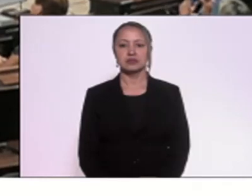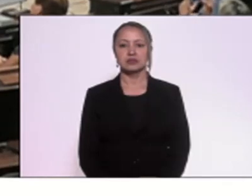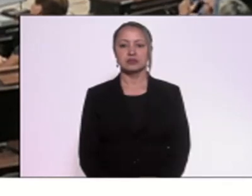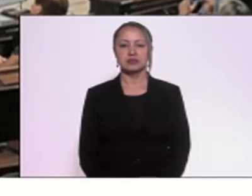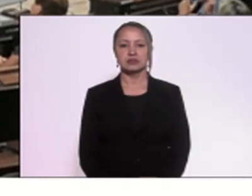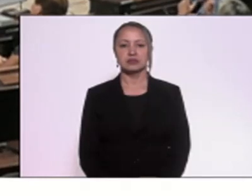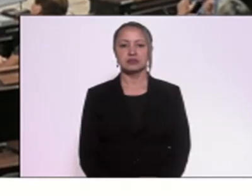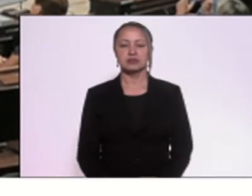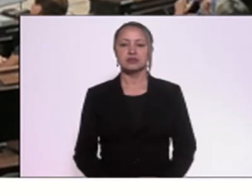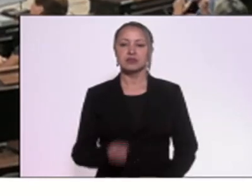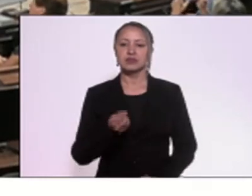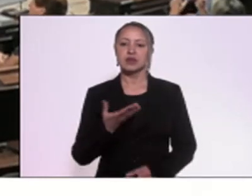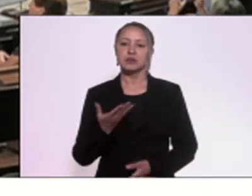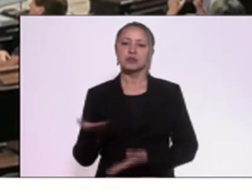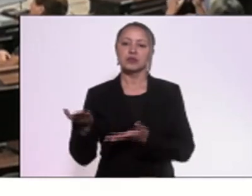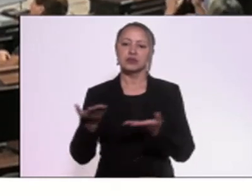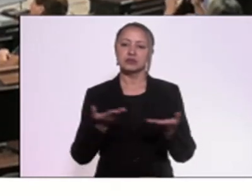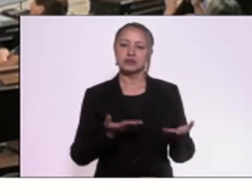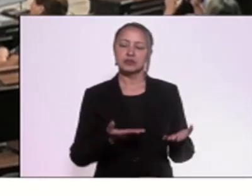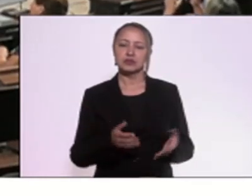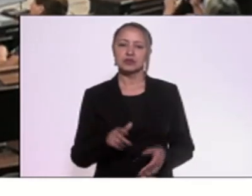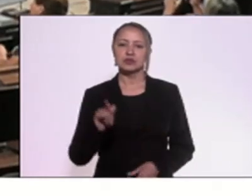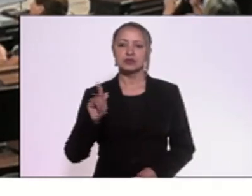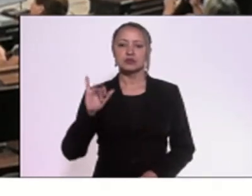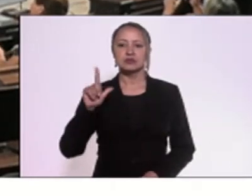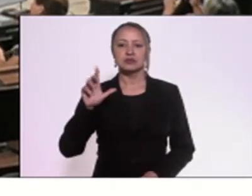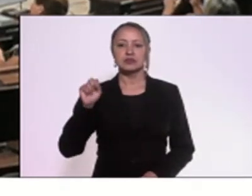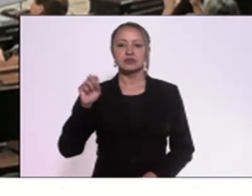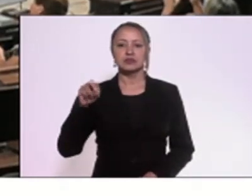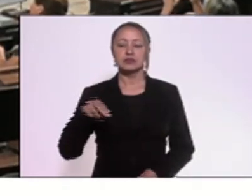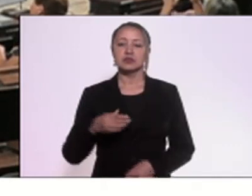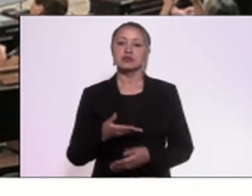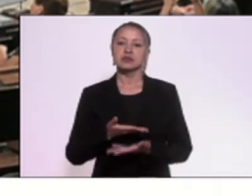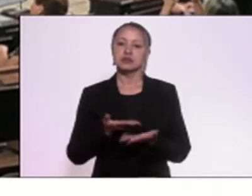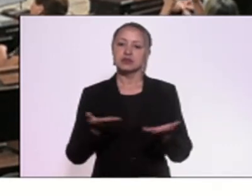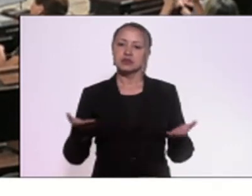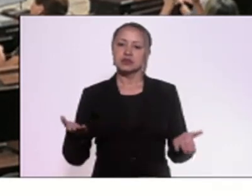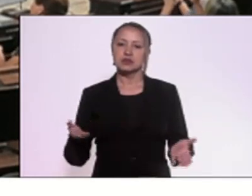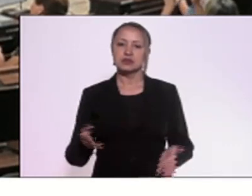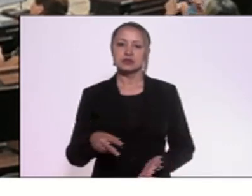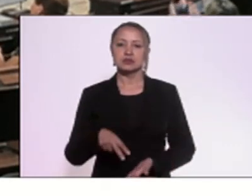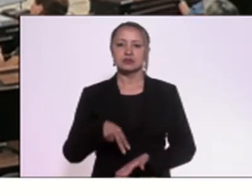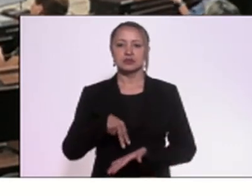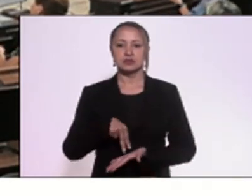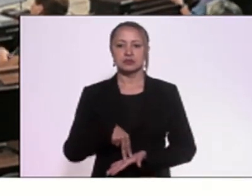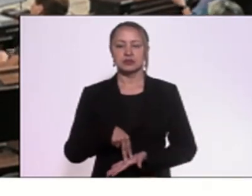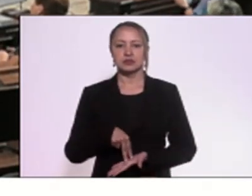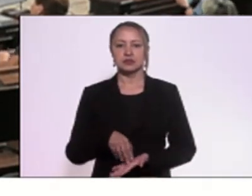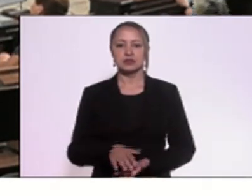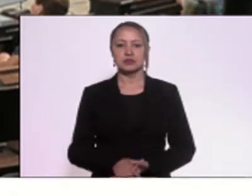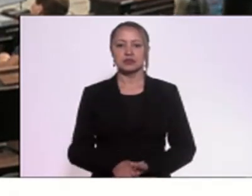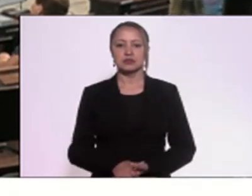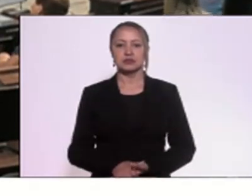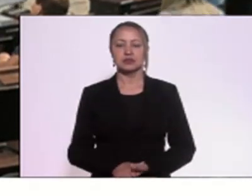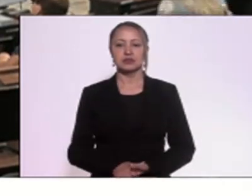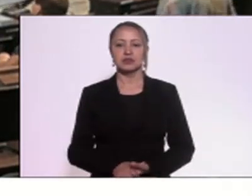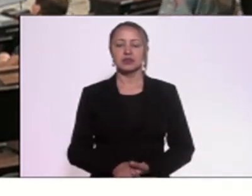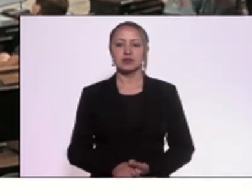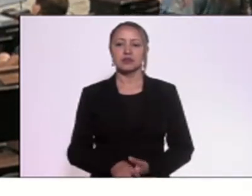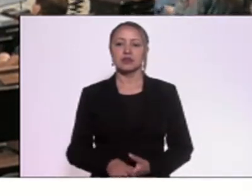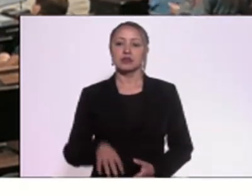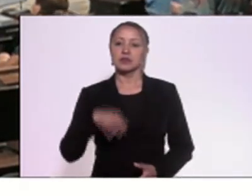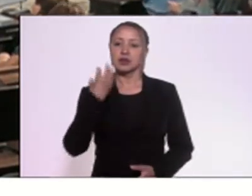Seja bem-vindo, Gilson, também conosco. Eu quero convidar a todos e a todas para ficarmos em posição de respeito, para cantarmos o hino